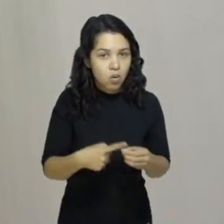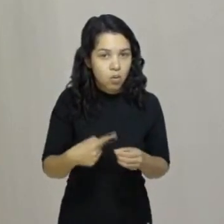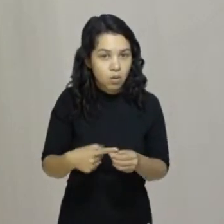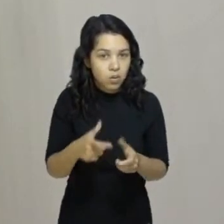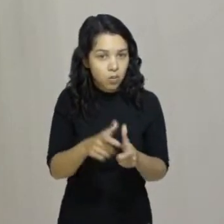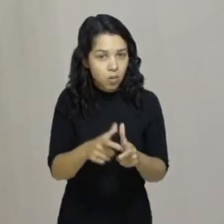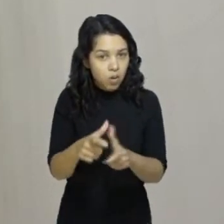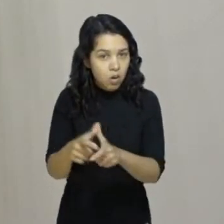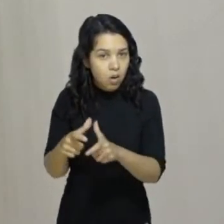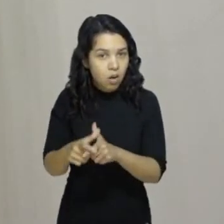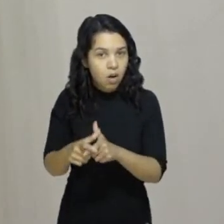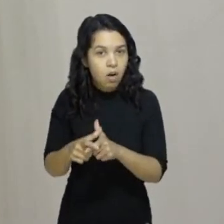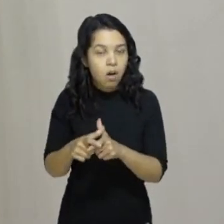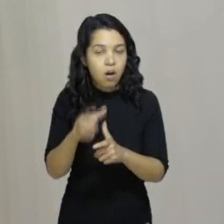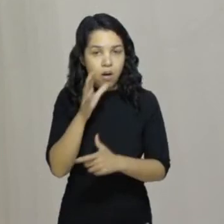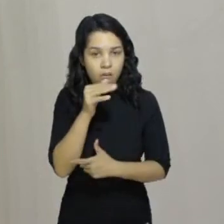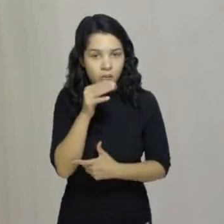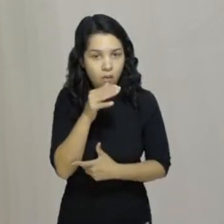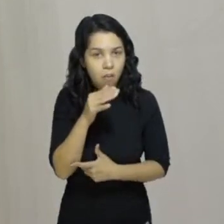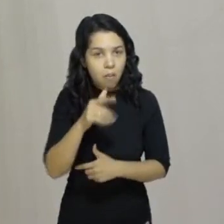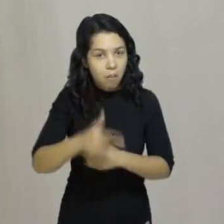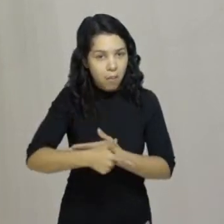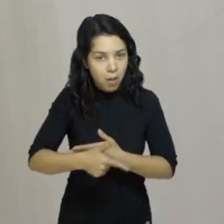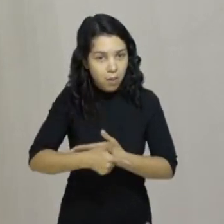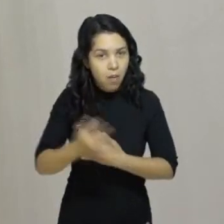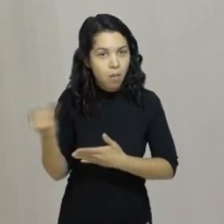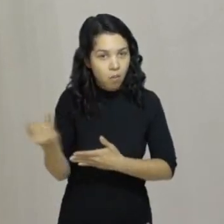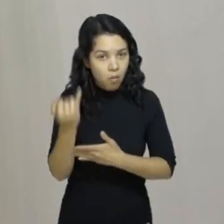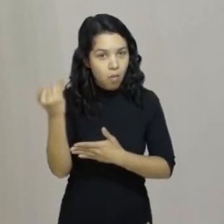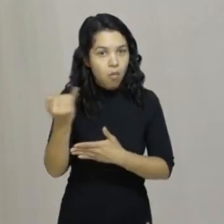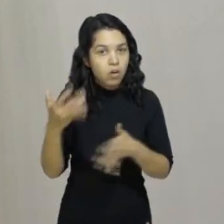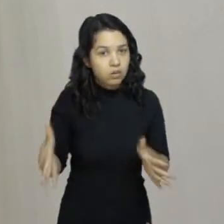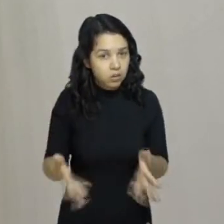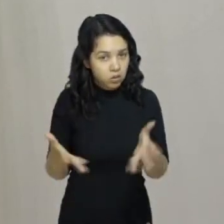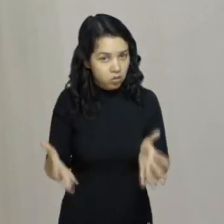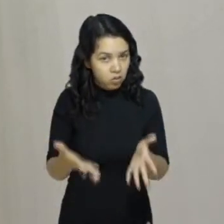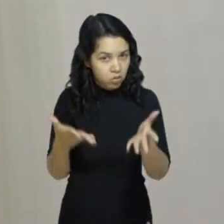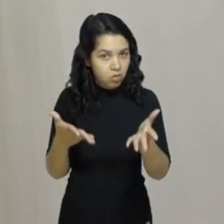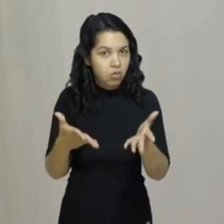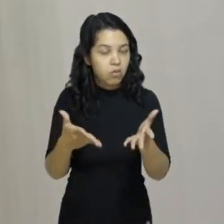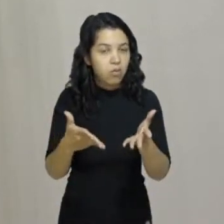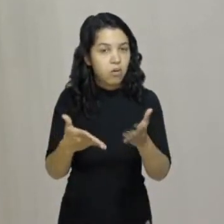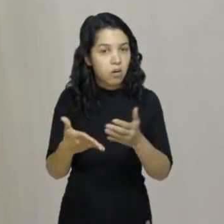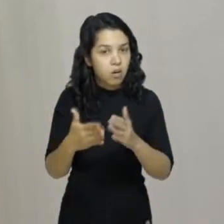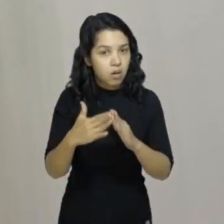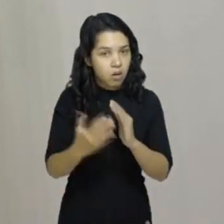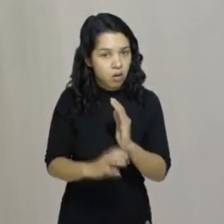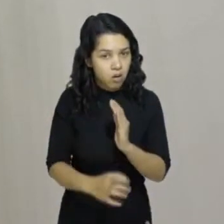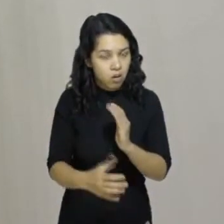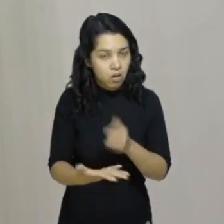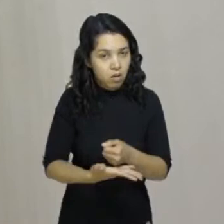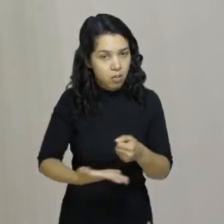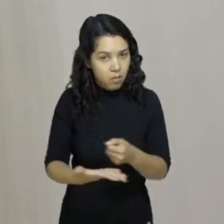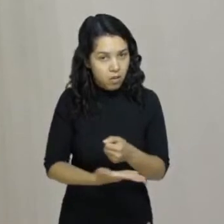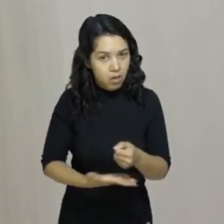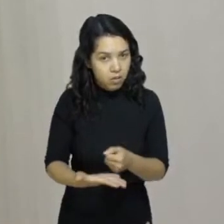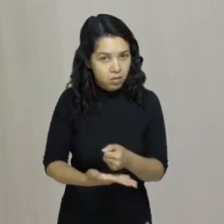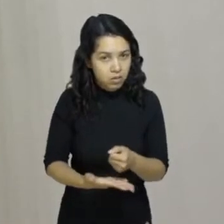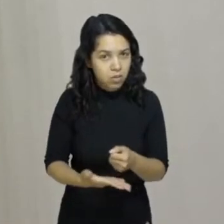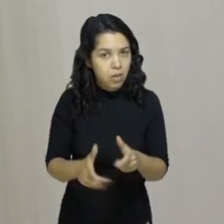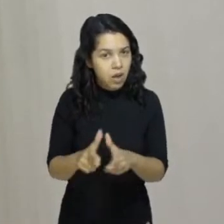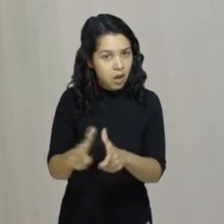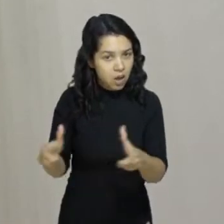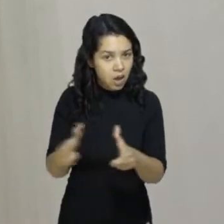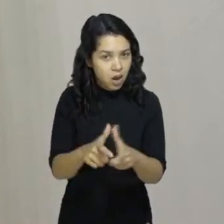casa tem o papel fundamental de incentivar O saneamento básico pela capacidade de investimento público que tem uma das grandes cidades